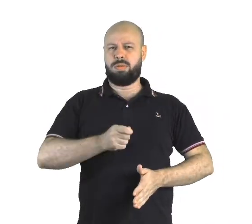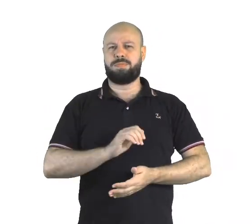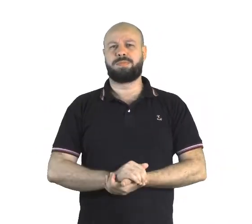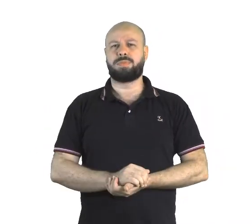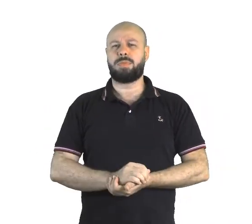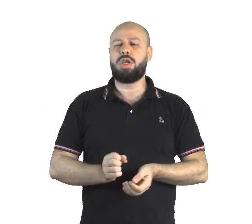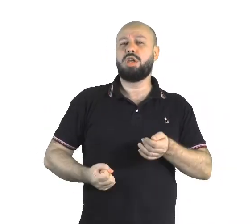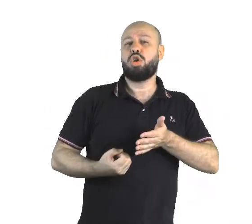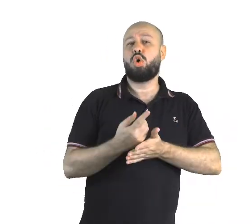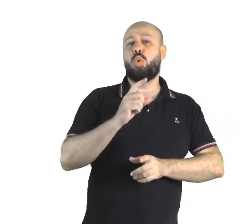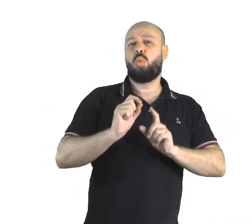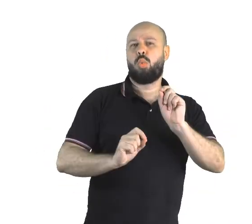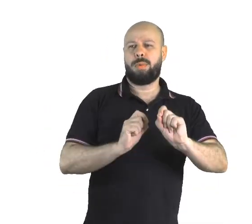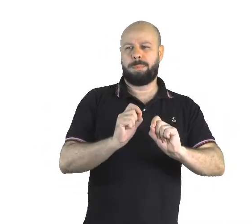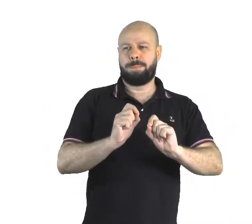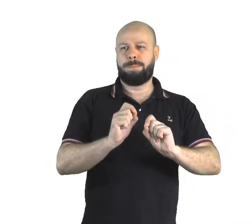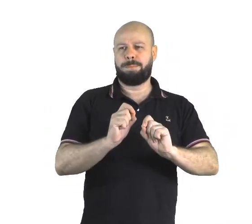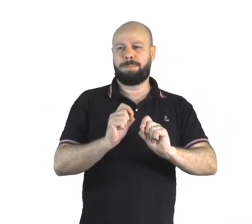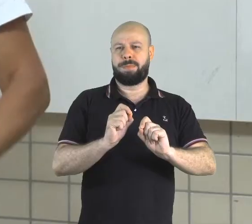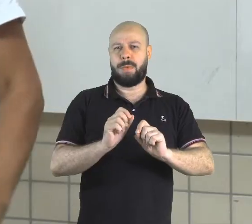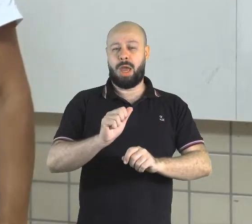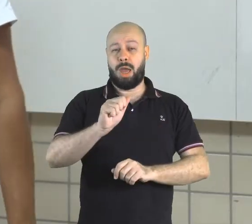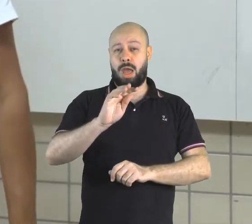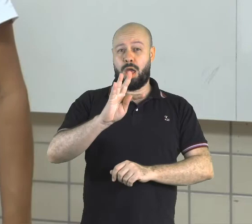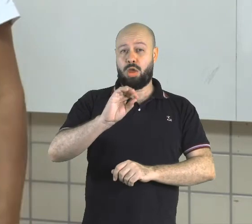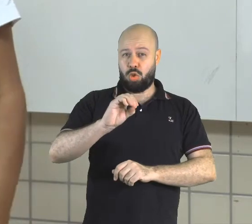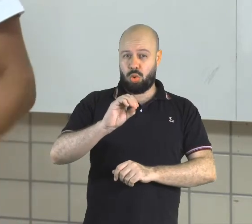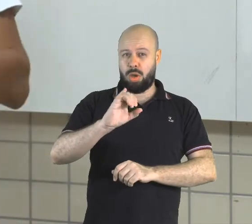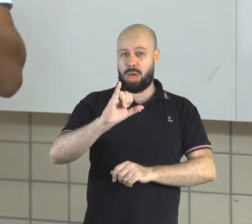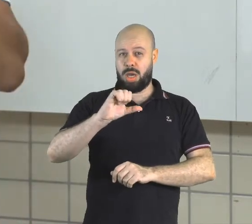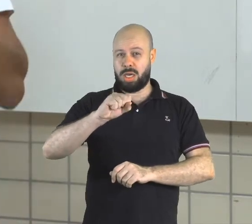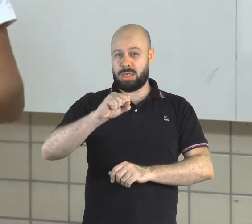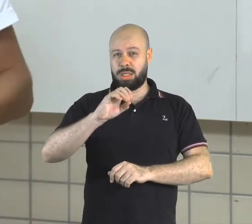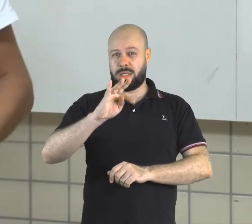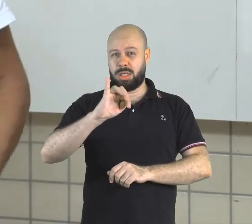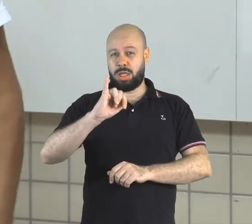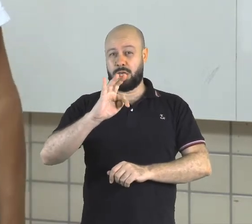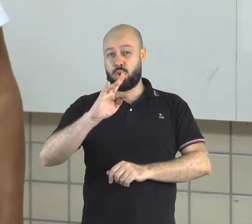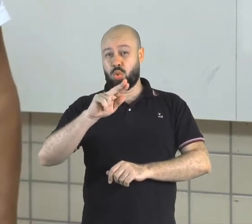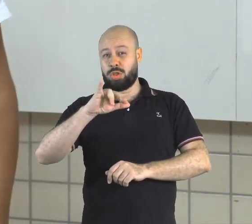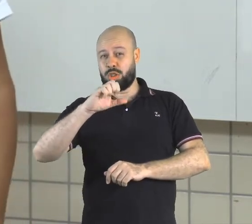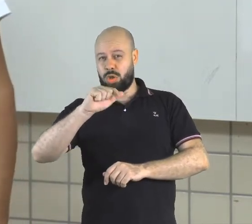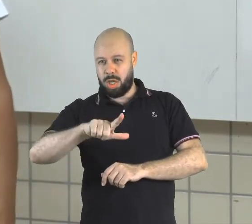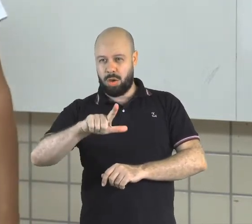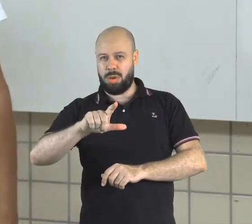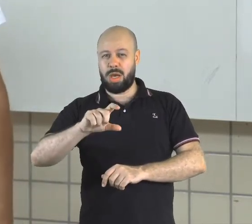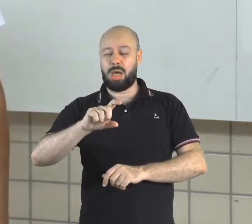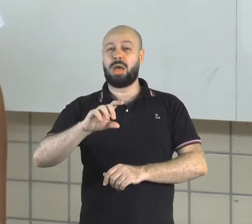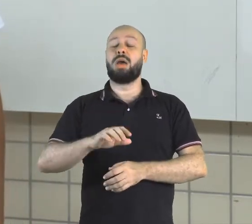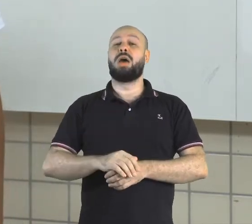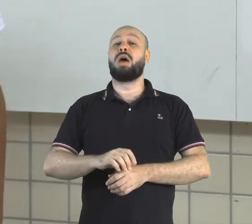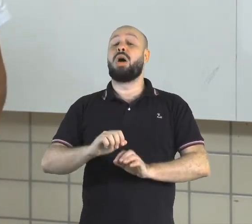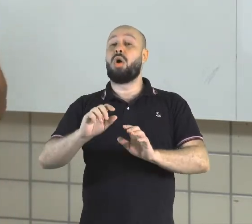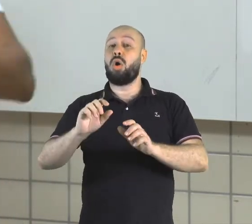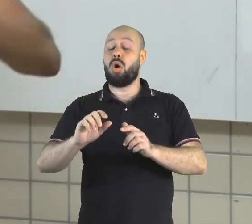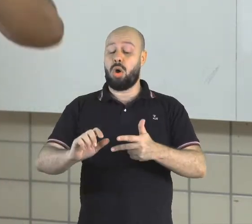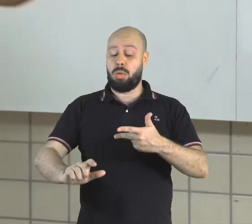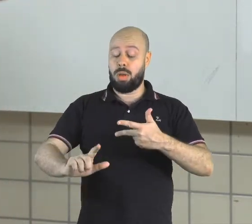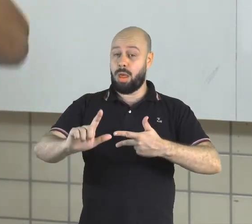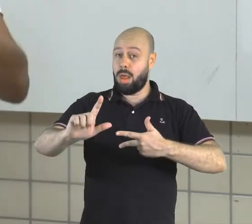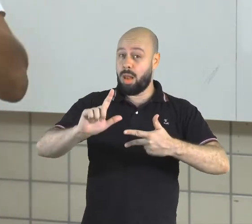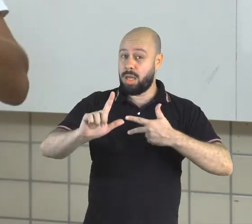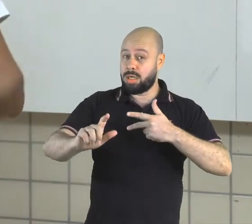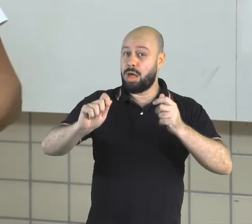criou o chamado ato institucional. Quem pode criar lei é o legislativo. O militar